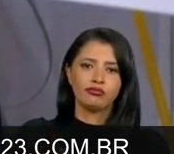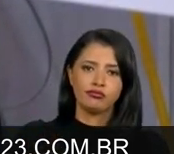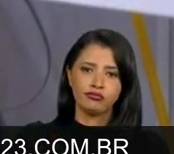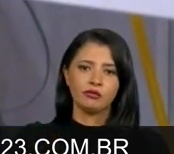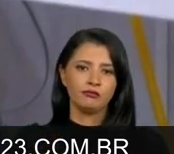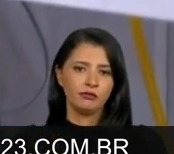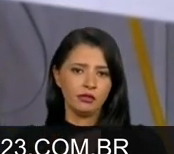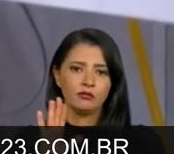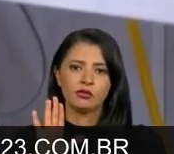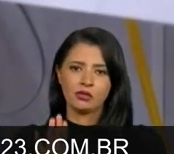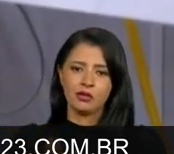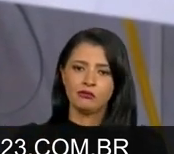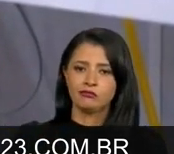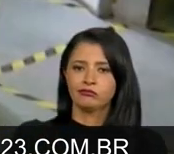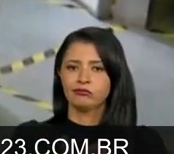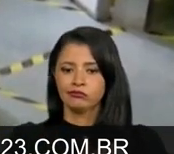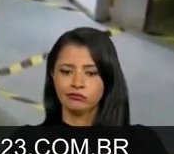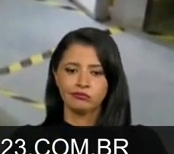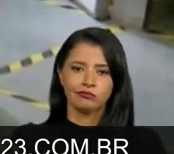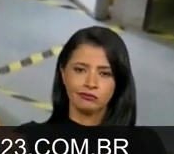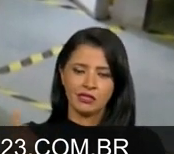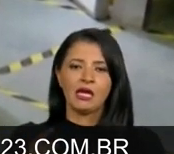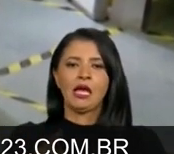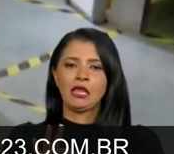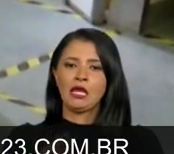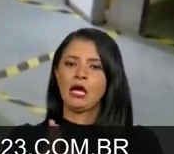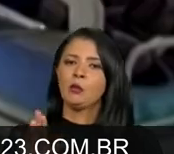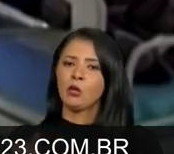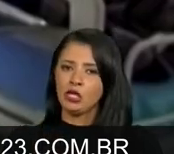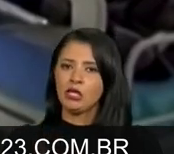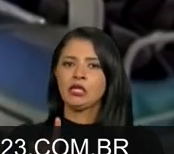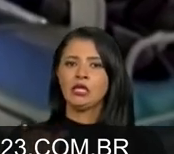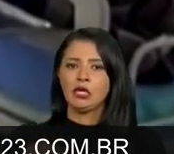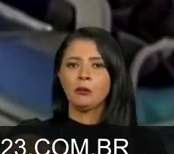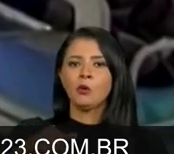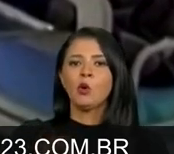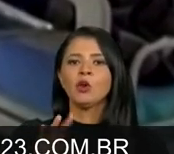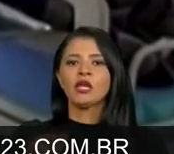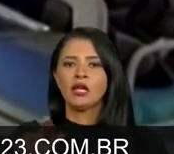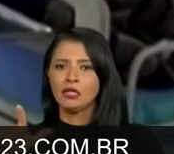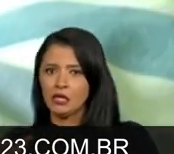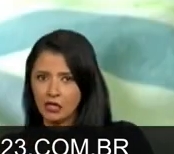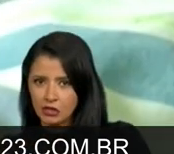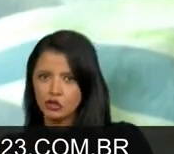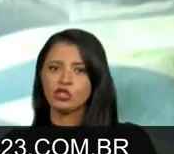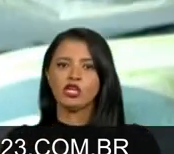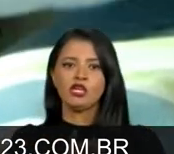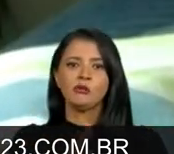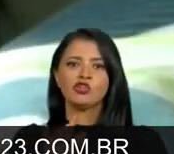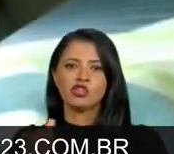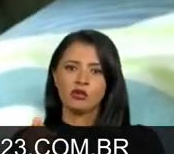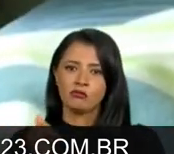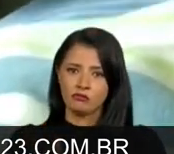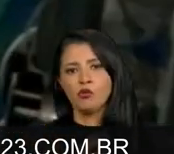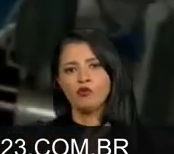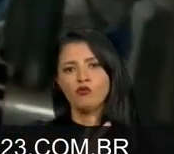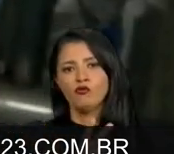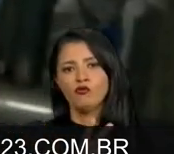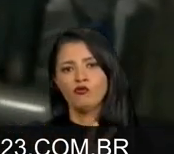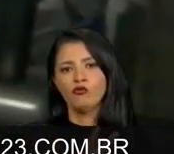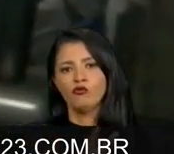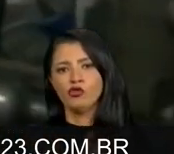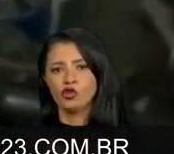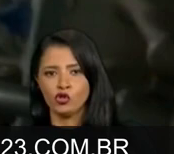é revelada no levantamento Tábuas de Mortalidade, divulgado pelo IBGE. 2021 foi o ano mais letal, com a redução